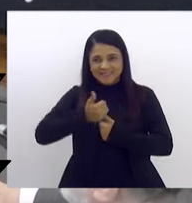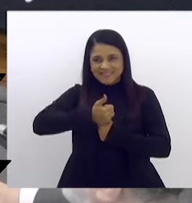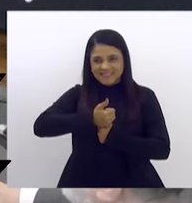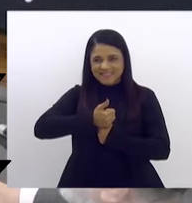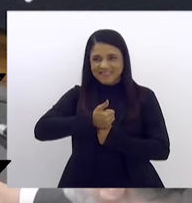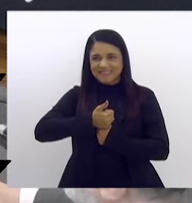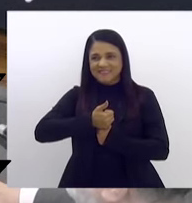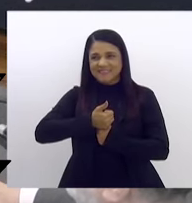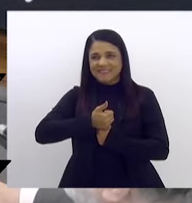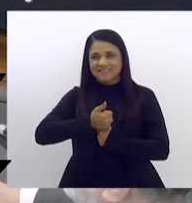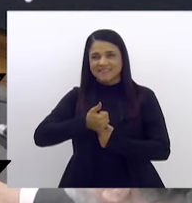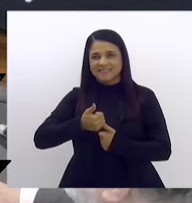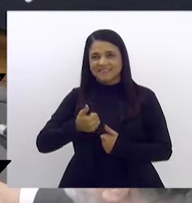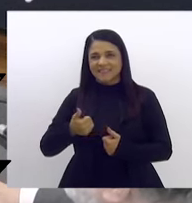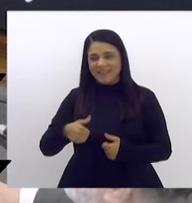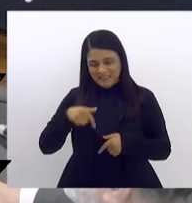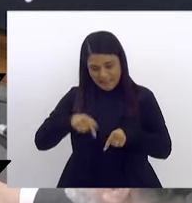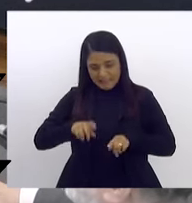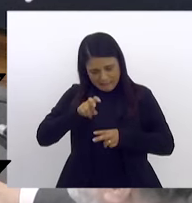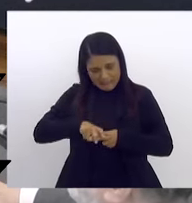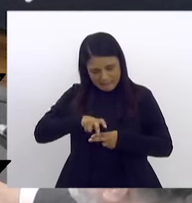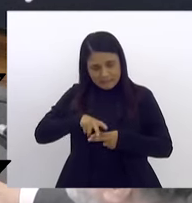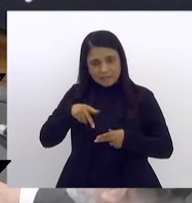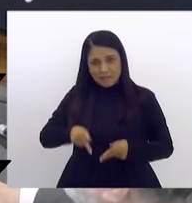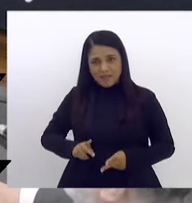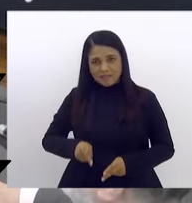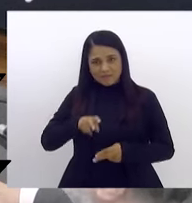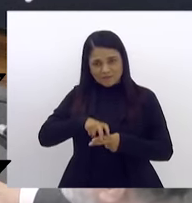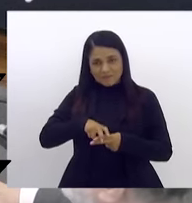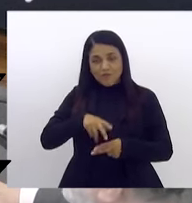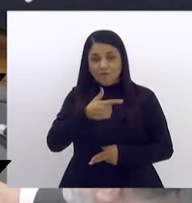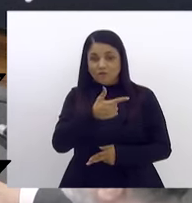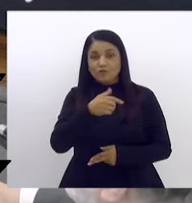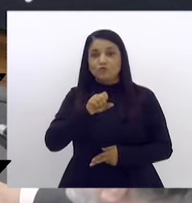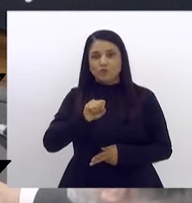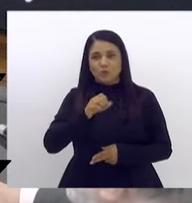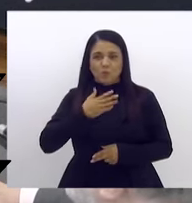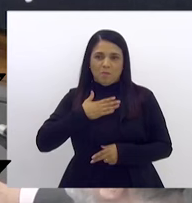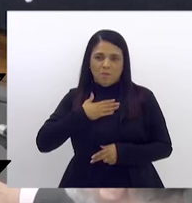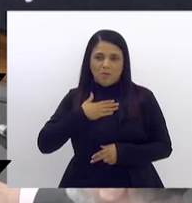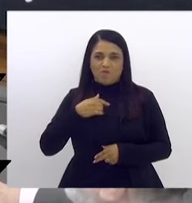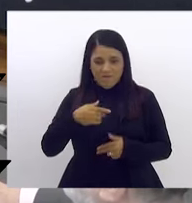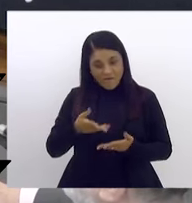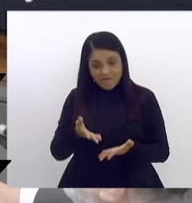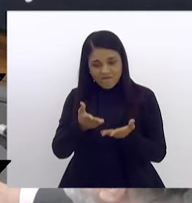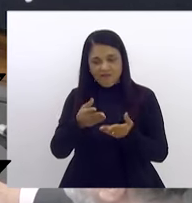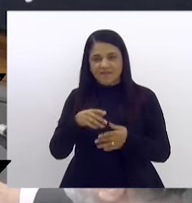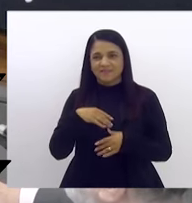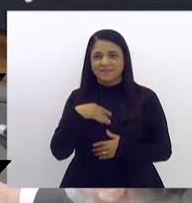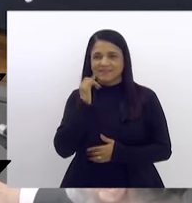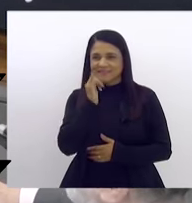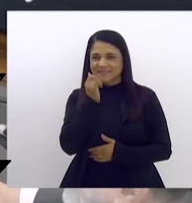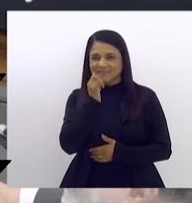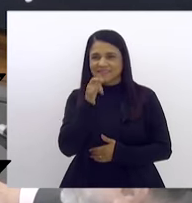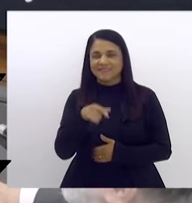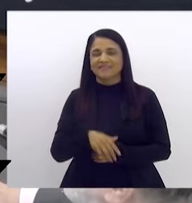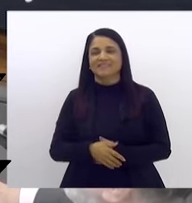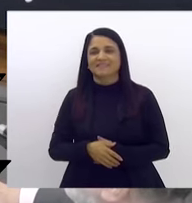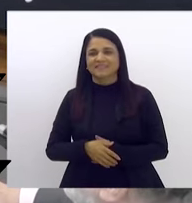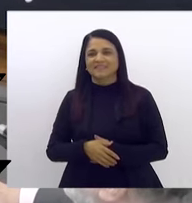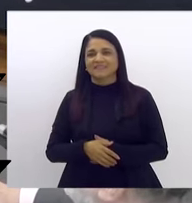não senhor relator não aqui não daqui daqui não precisa trocar passa a presidência do Senhor por seu relatar éu então Senor por favor relate